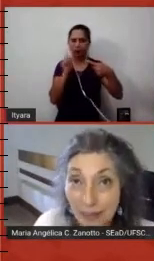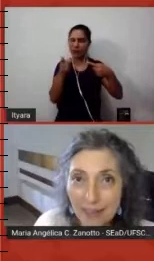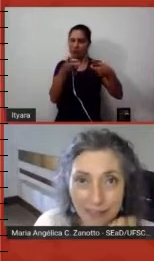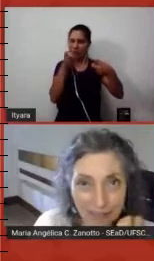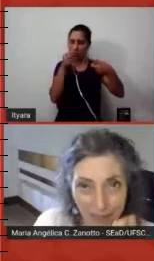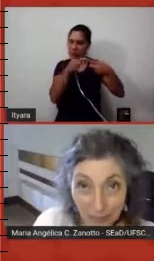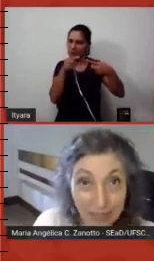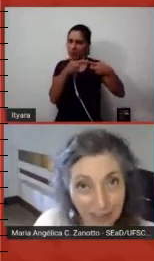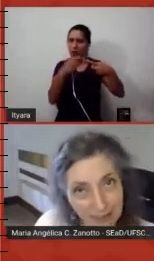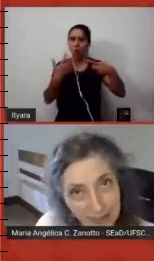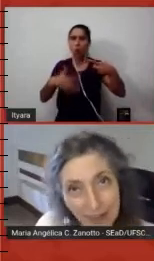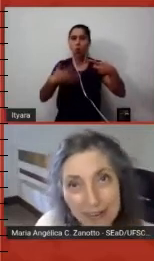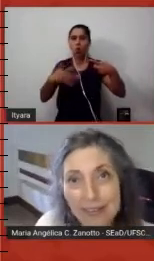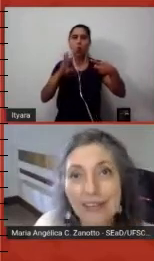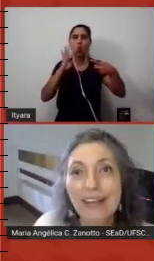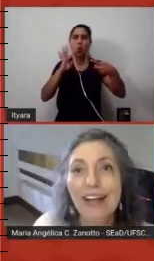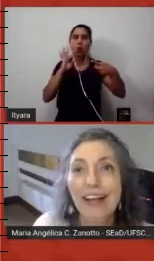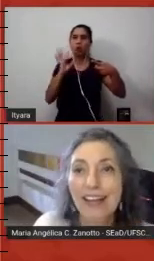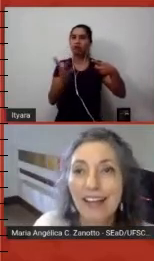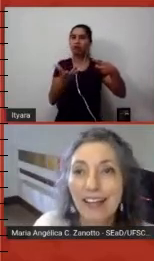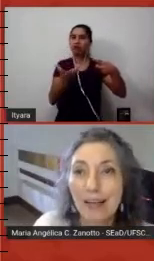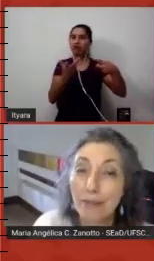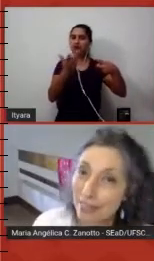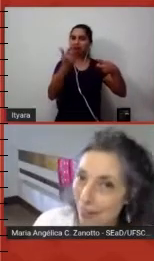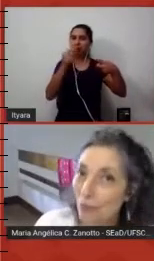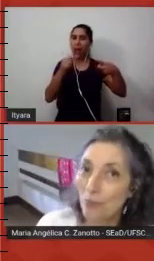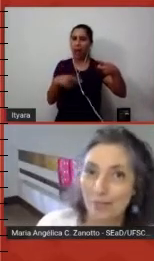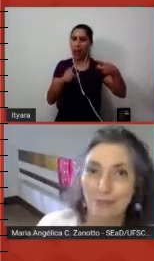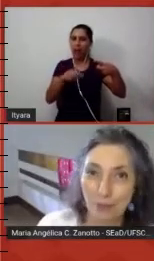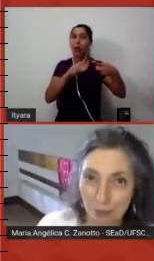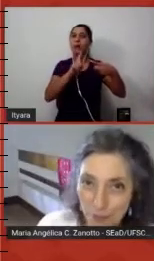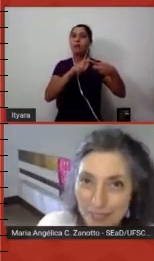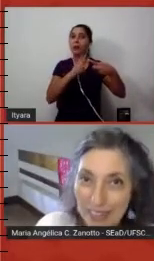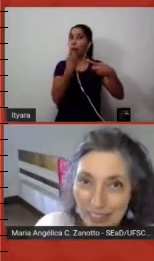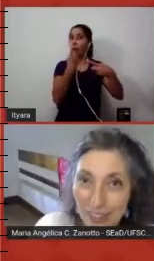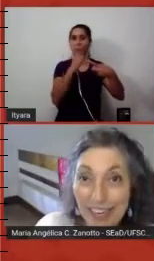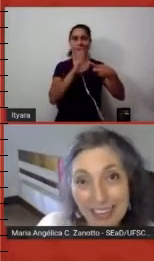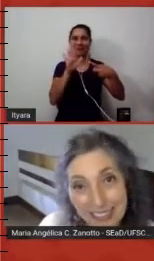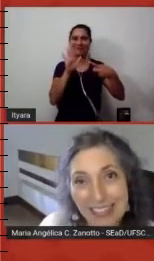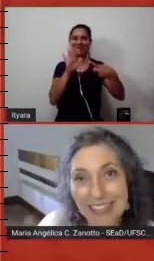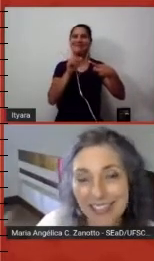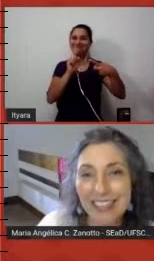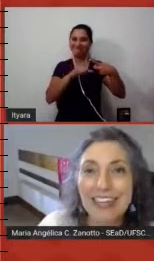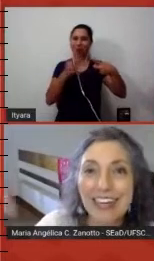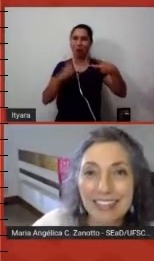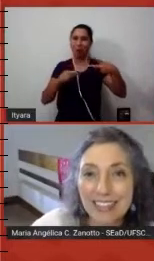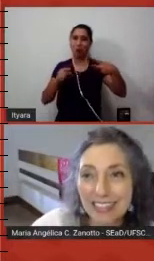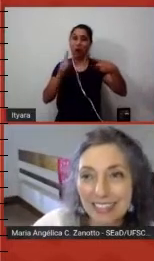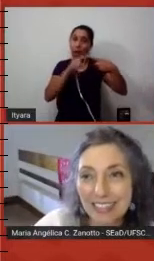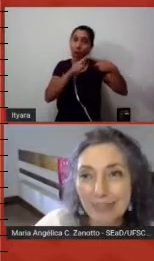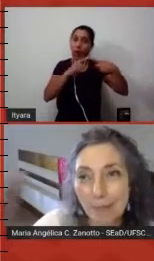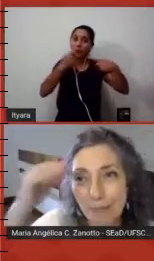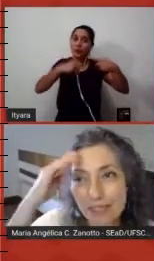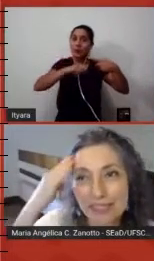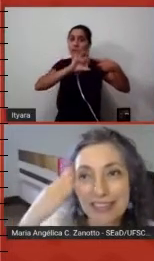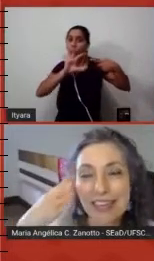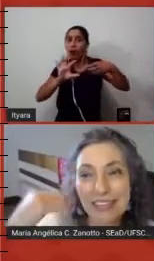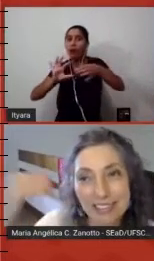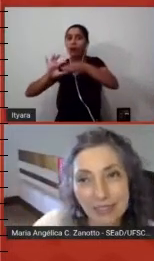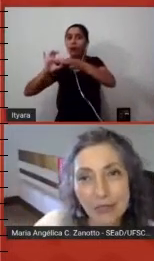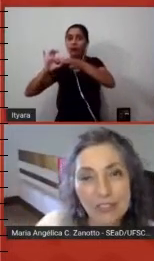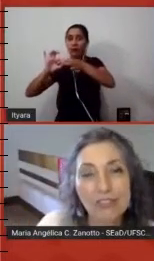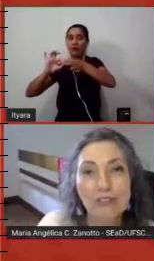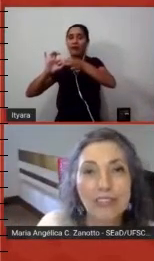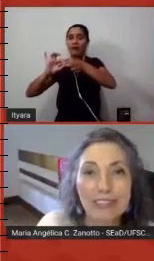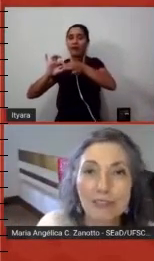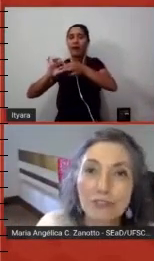ela é bem rica, mas é uma possibilidade. E ela tem que estar atrelada a